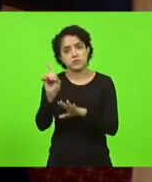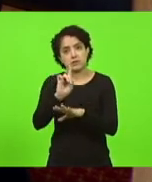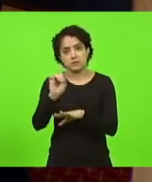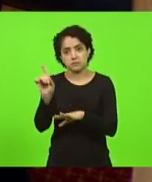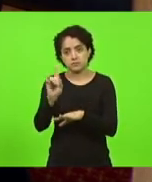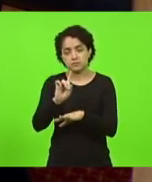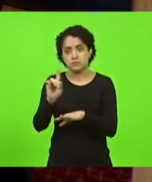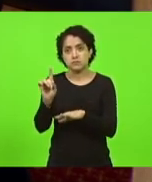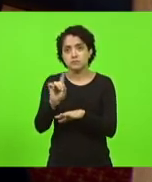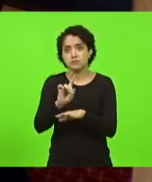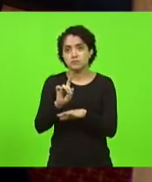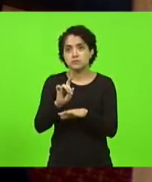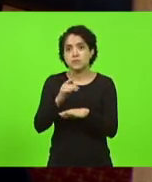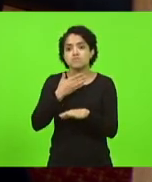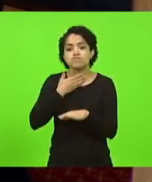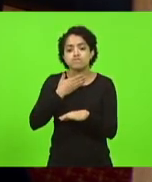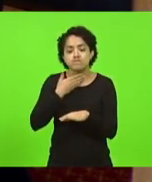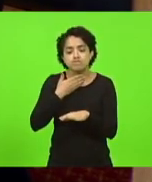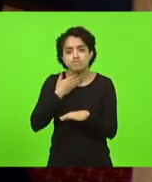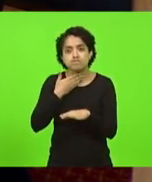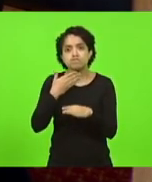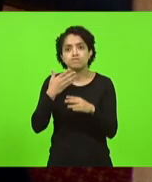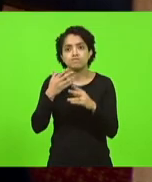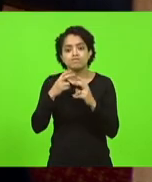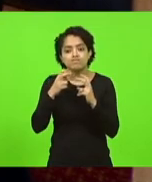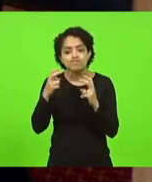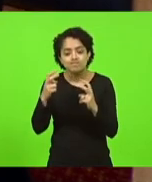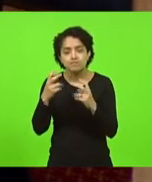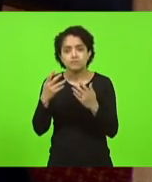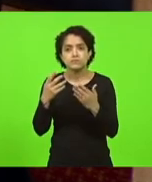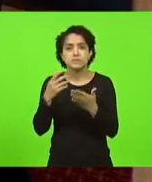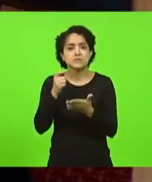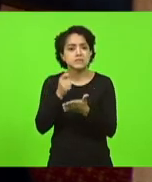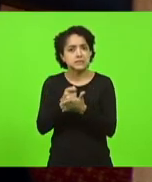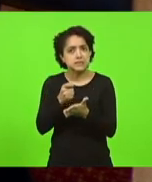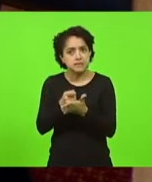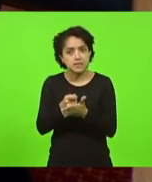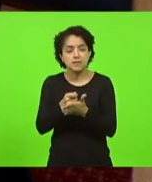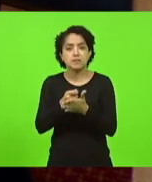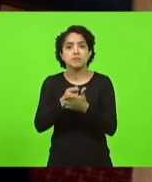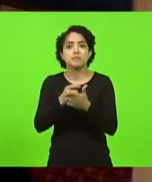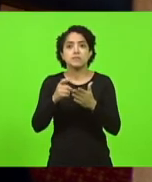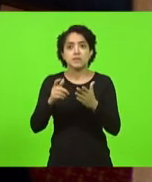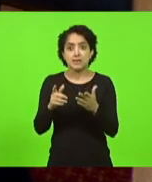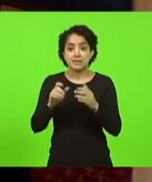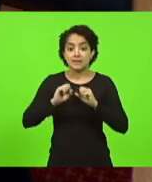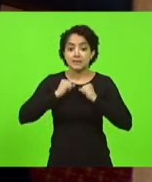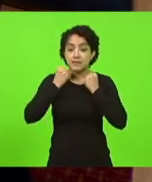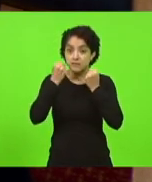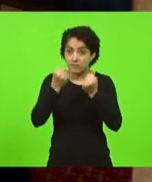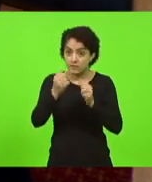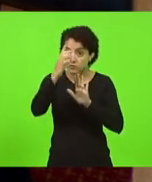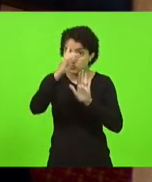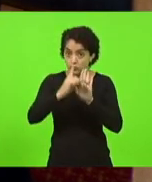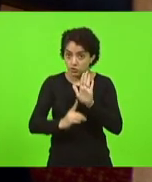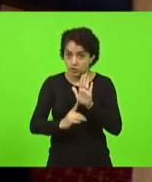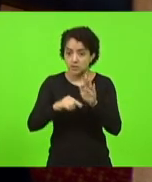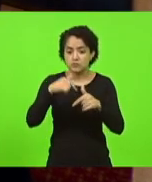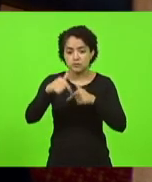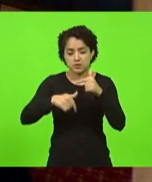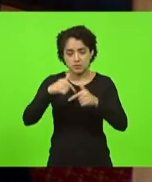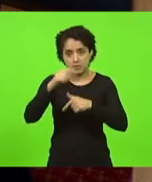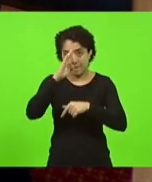A minha voz sempre será forte e abrangente na defesa dos direitos dos trabalhadores, principalmente